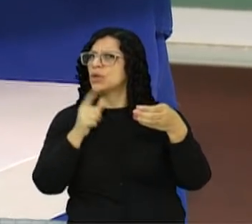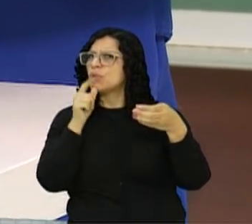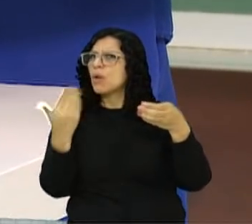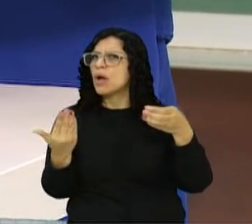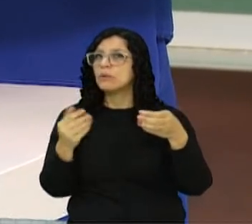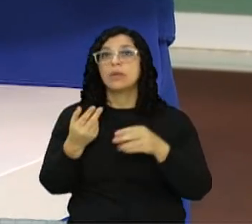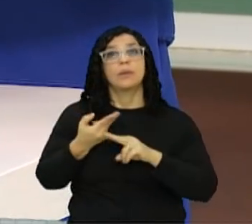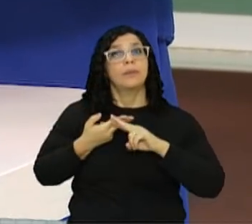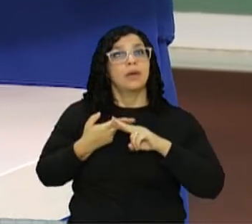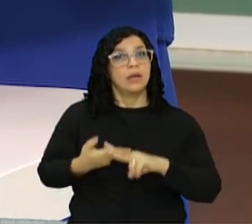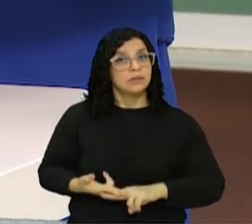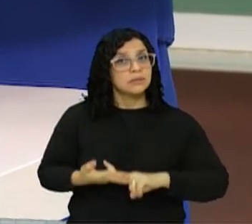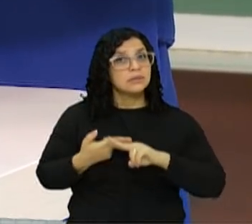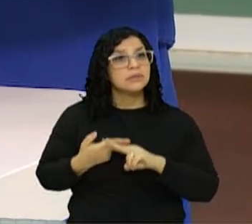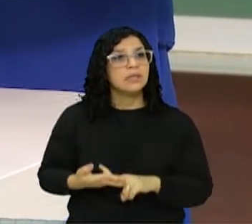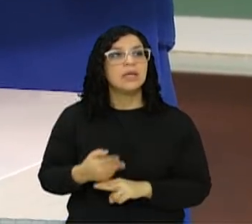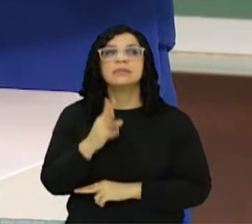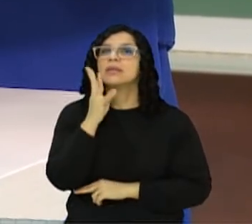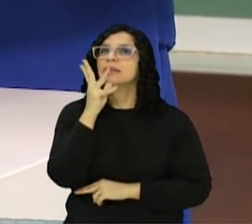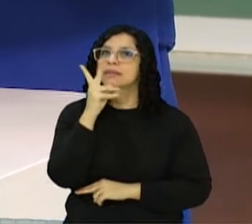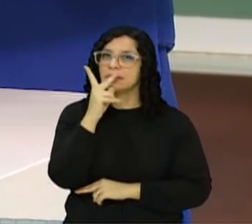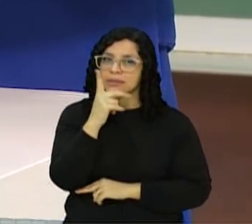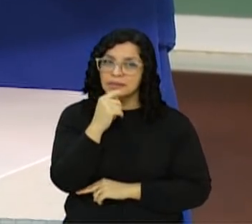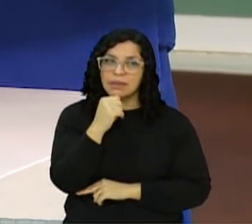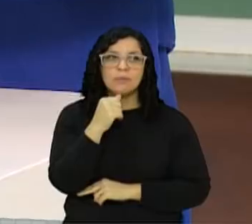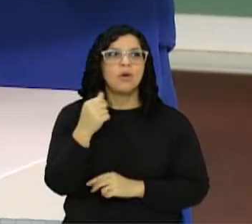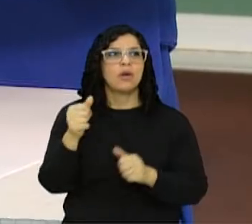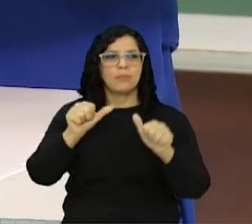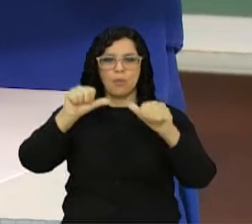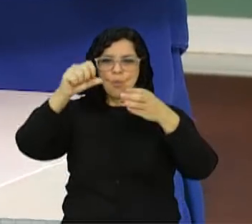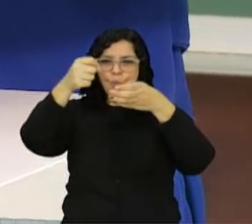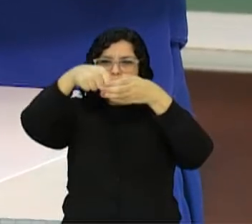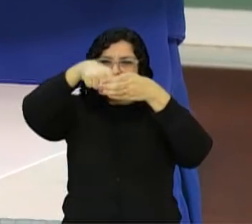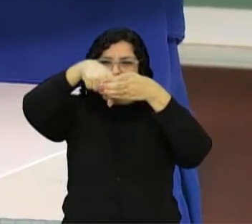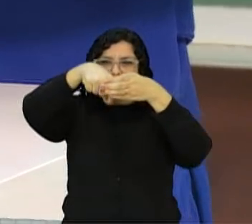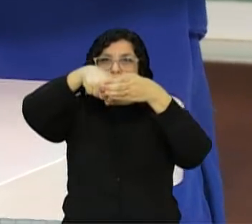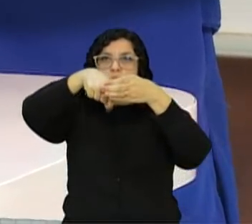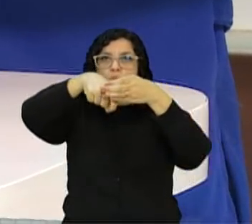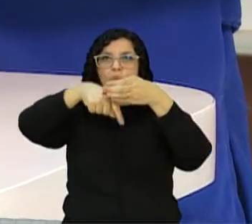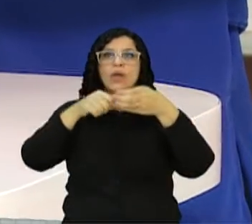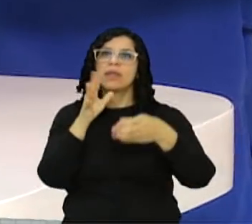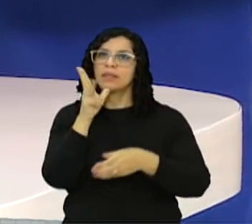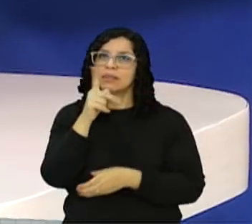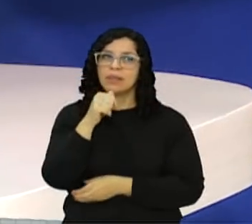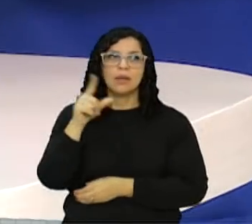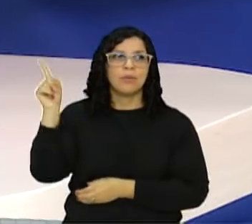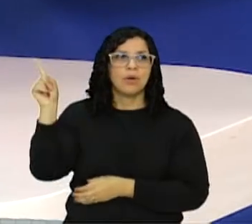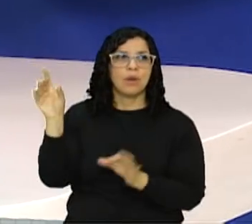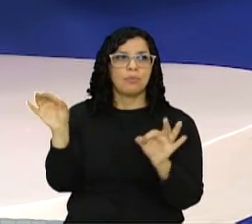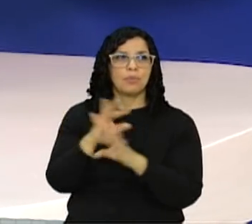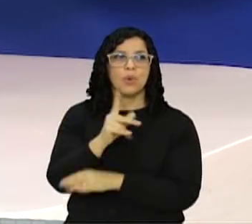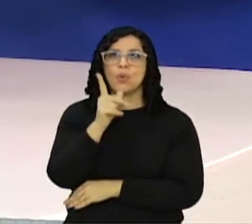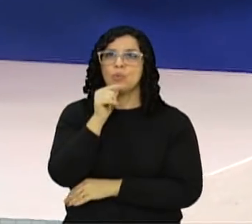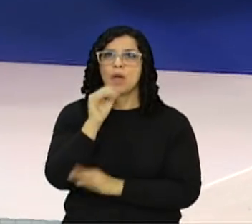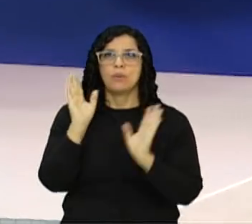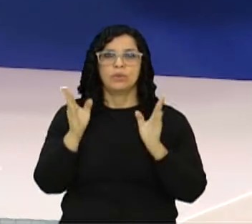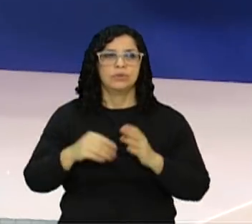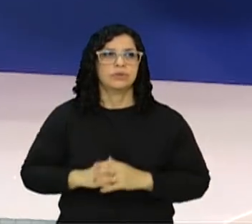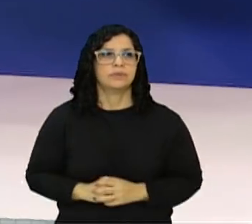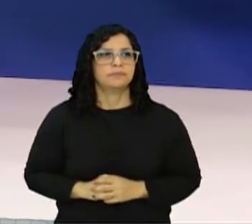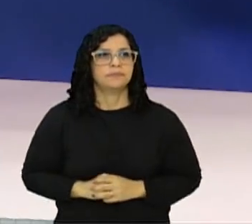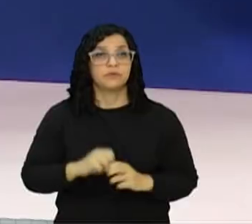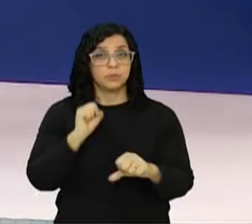Tenham paciência, demora um pouquinho para filtrar. Já coloquei toda a minha água.